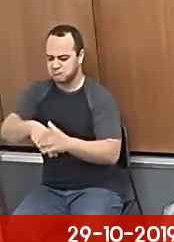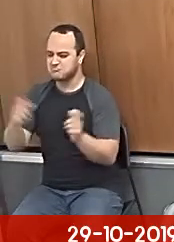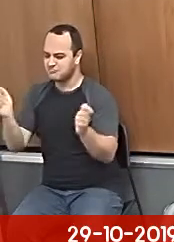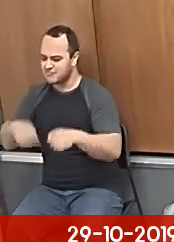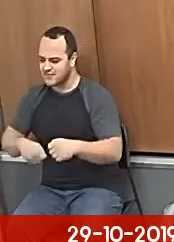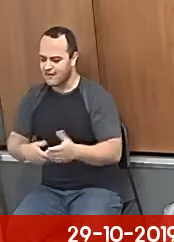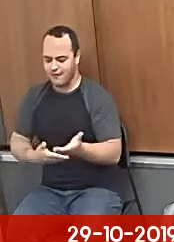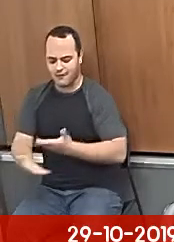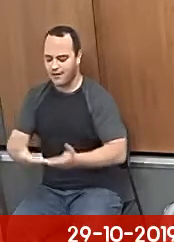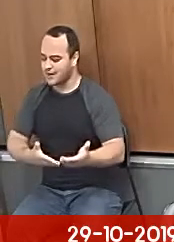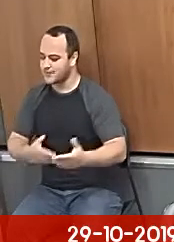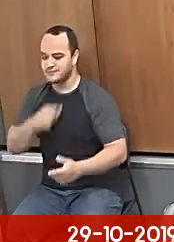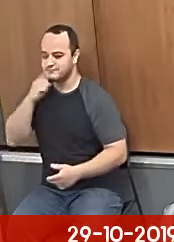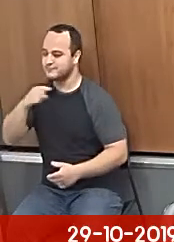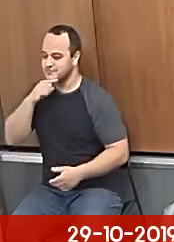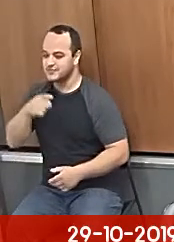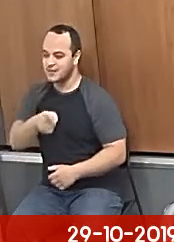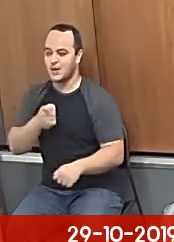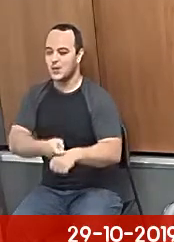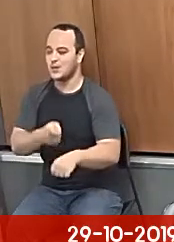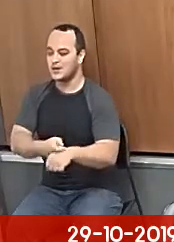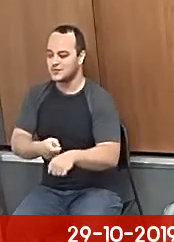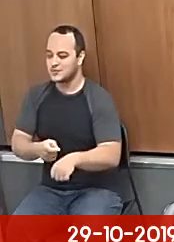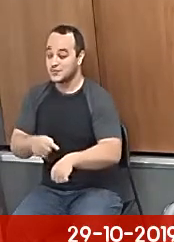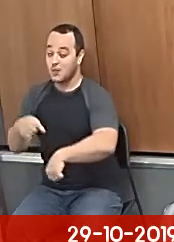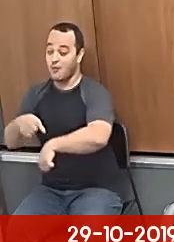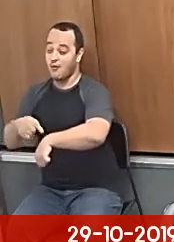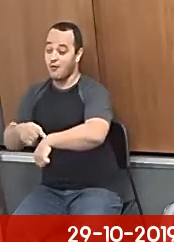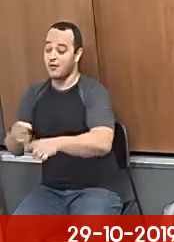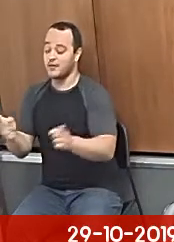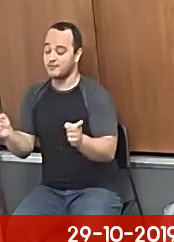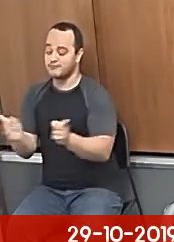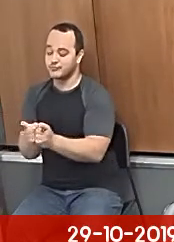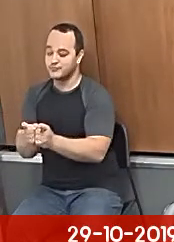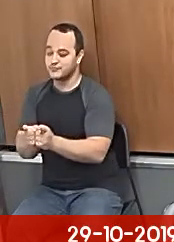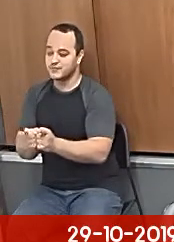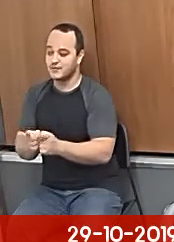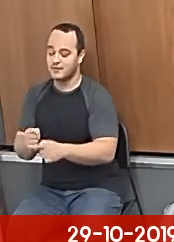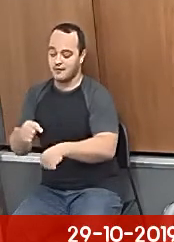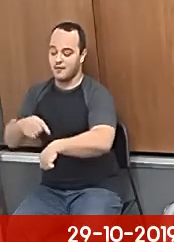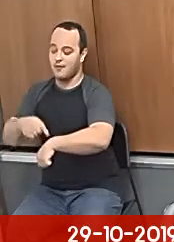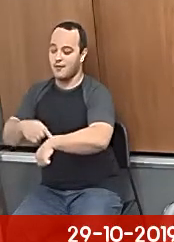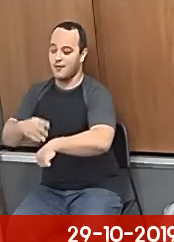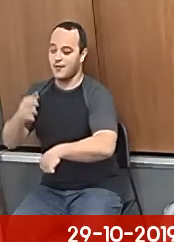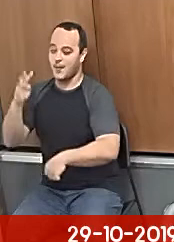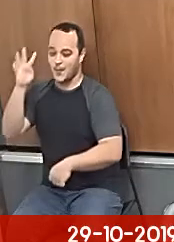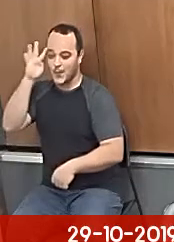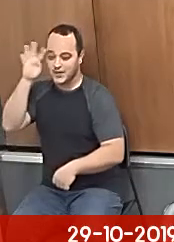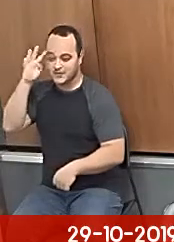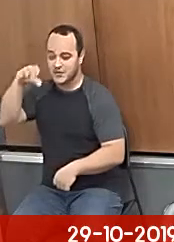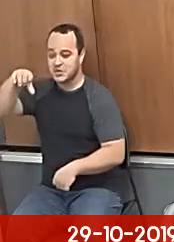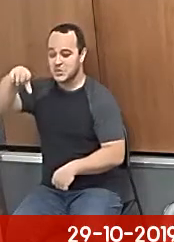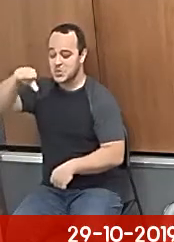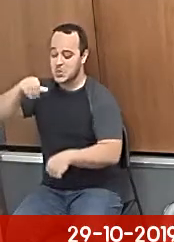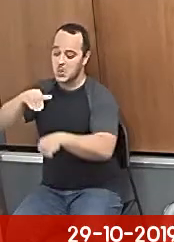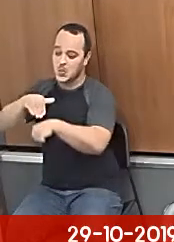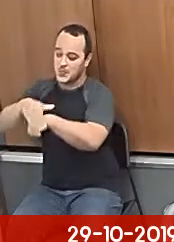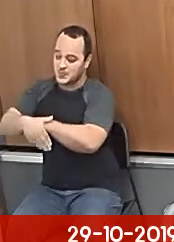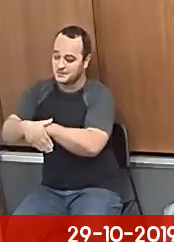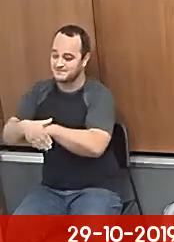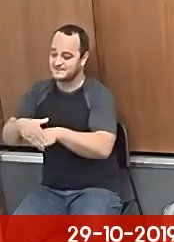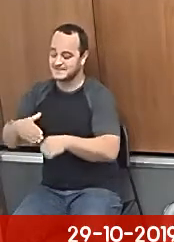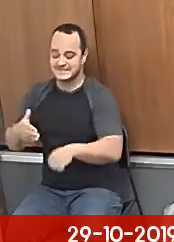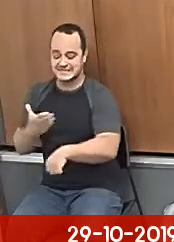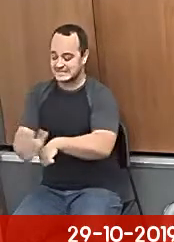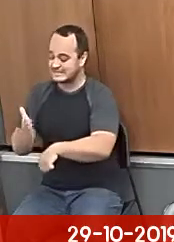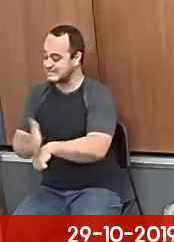horário para a gente. Qual que é o horário? É quarta-feira, no dia de jogo, 9 horas da noite, para acabar 10 e para não ter ônibus para voltar.